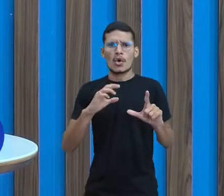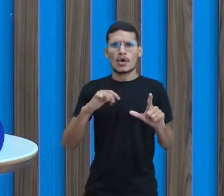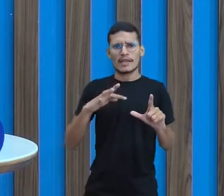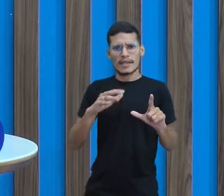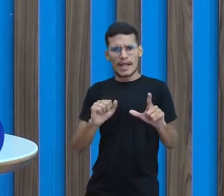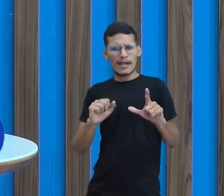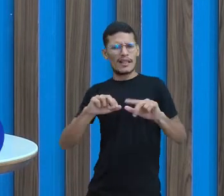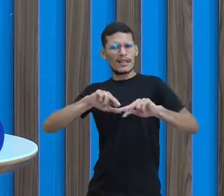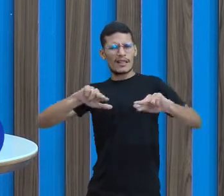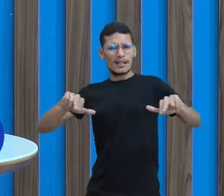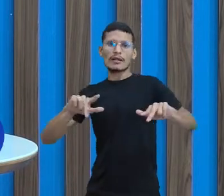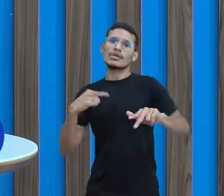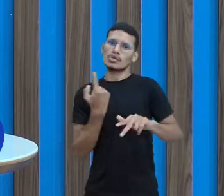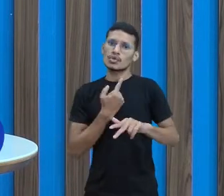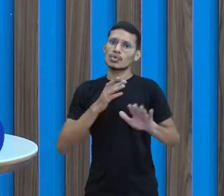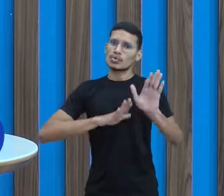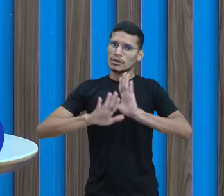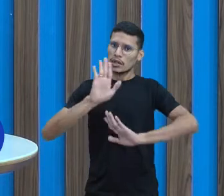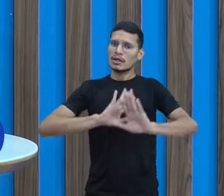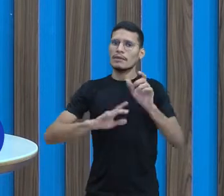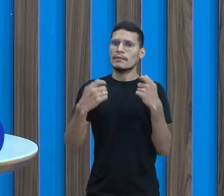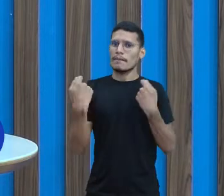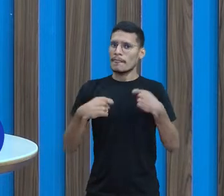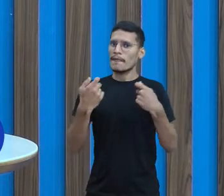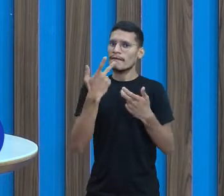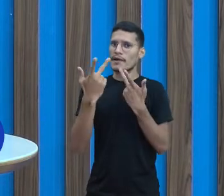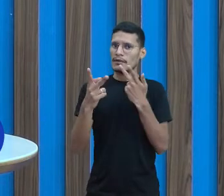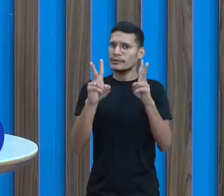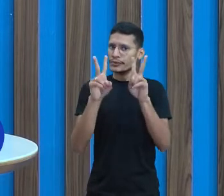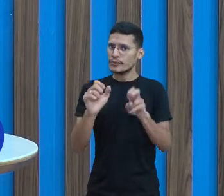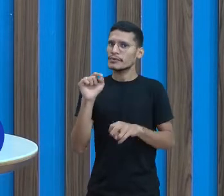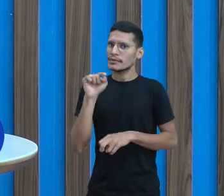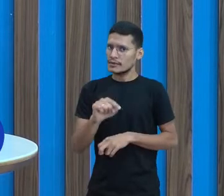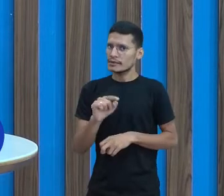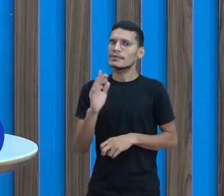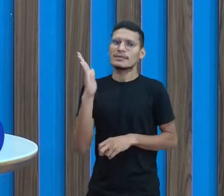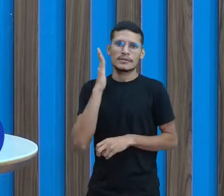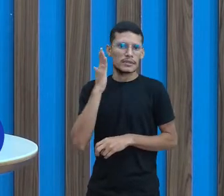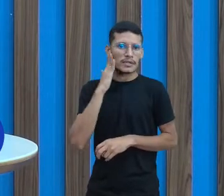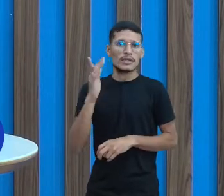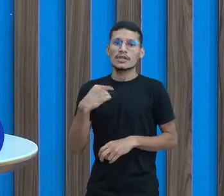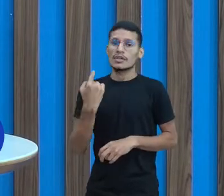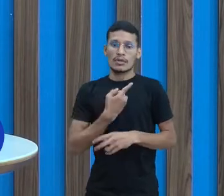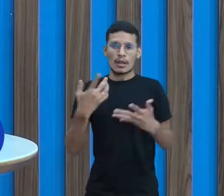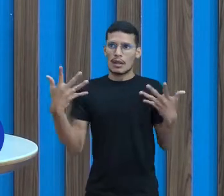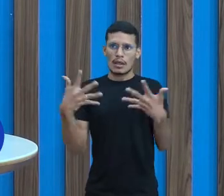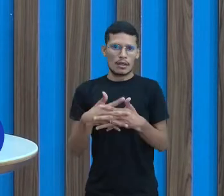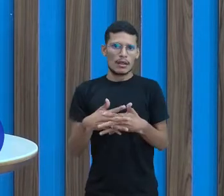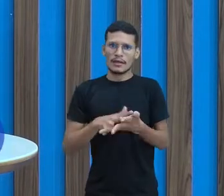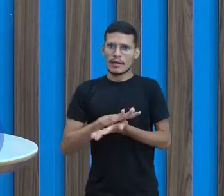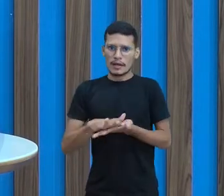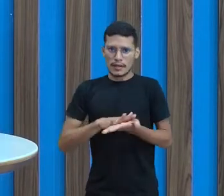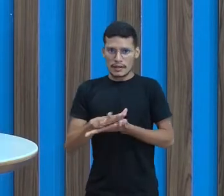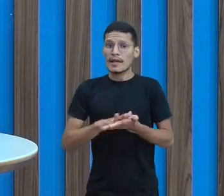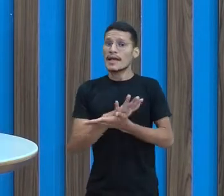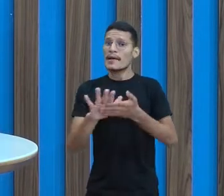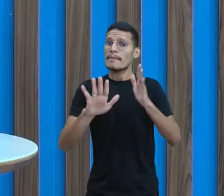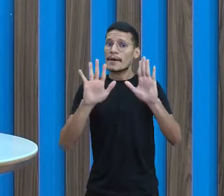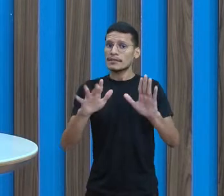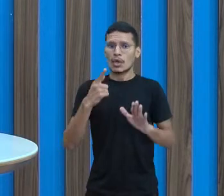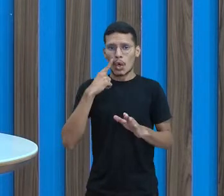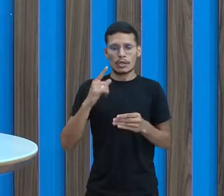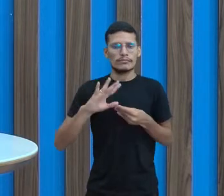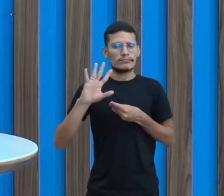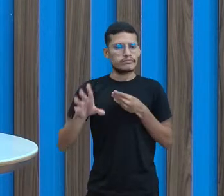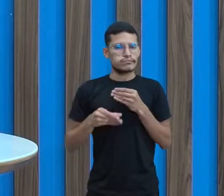engraçado perceber o cuidado que a gente tem quando está falando sobre isso, né, Pedro? Para a gente não se confundir. Mas vamos lá, gente, fazendo